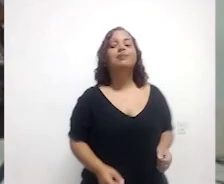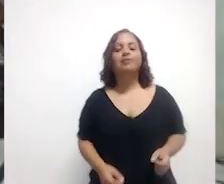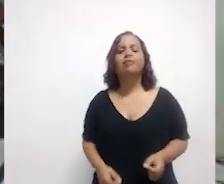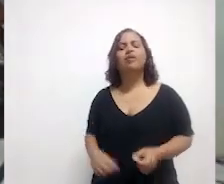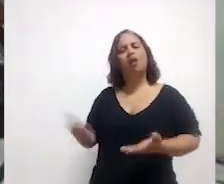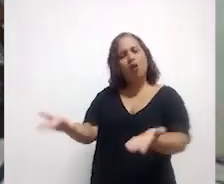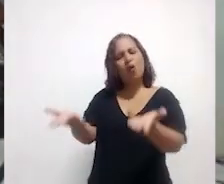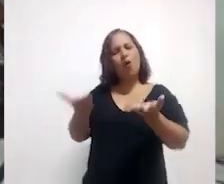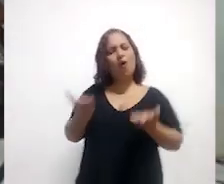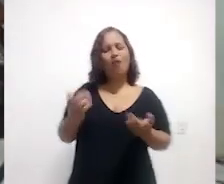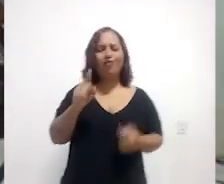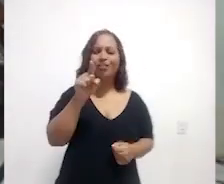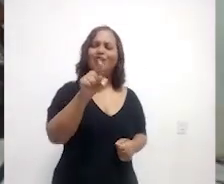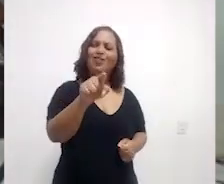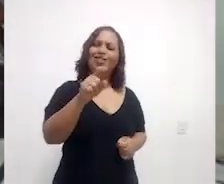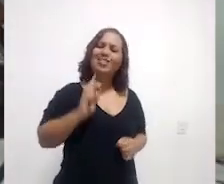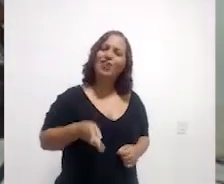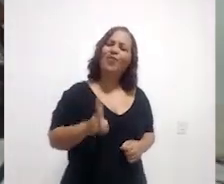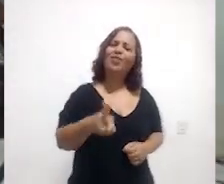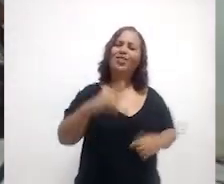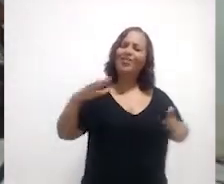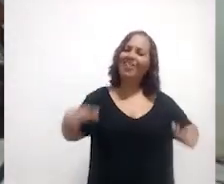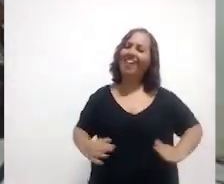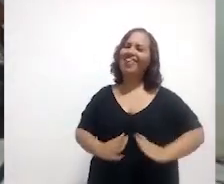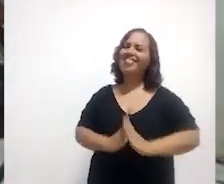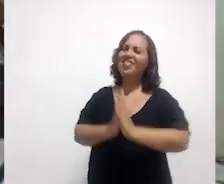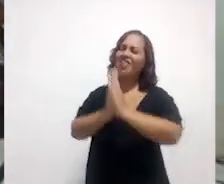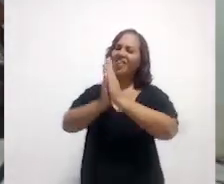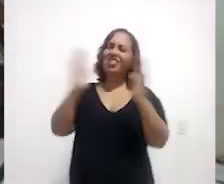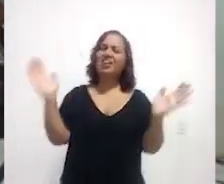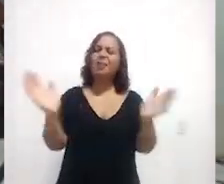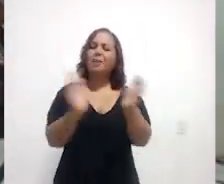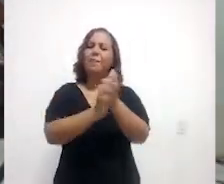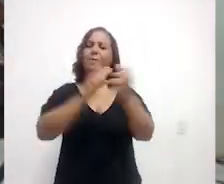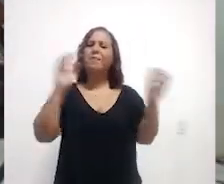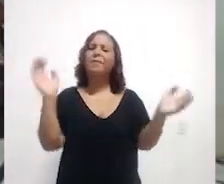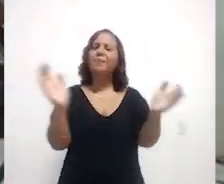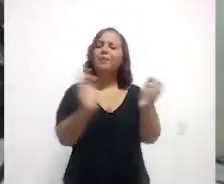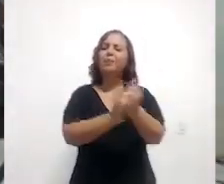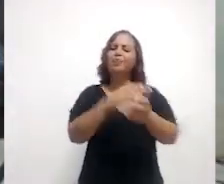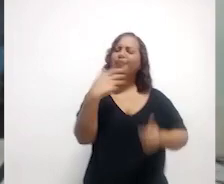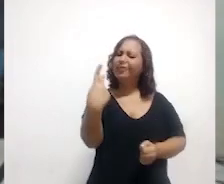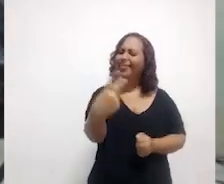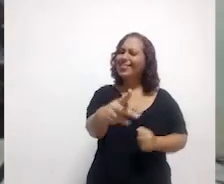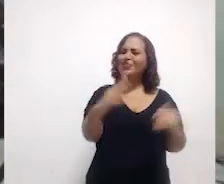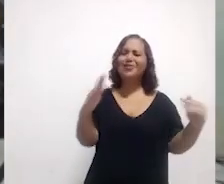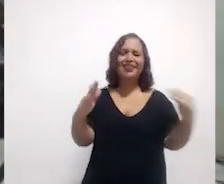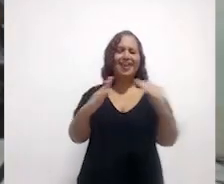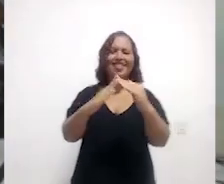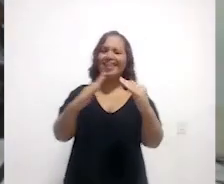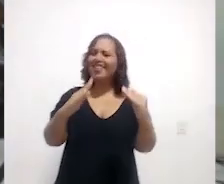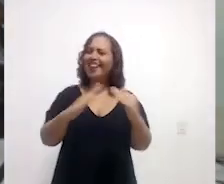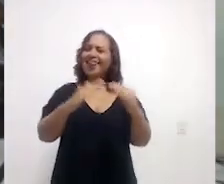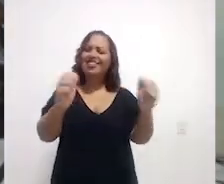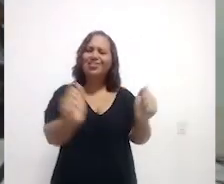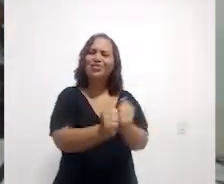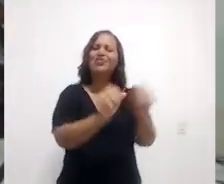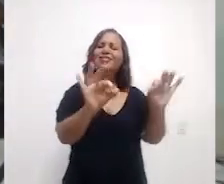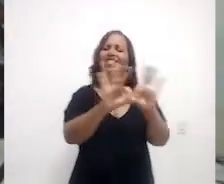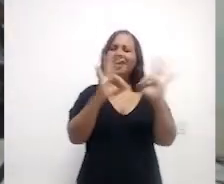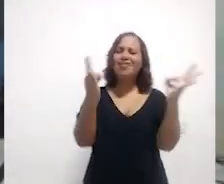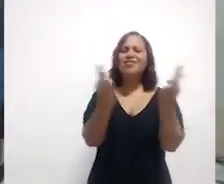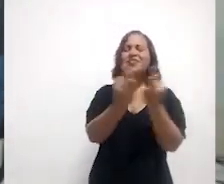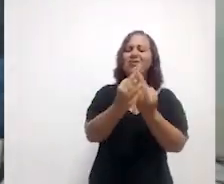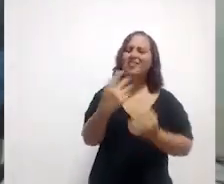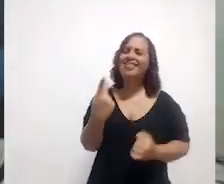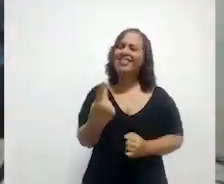Eu convido você a continuar adorando com as suas palmas, aí na sua casa, com a sua família.